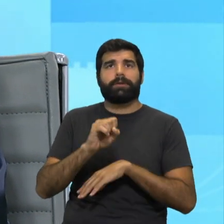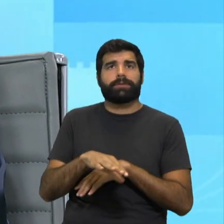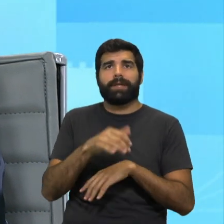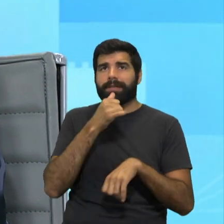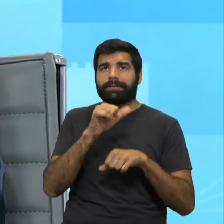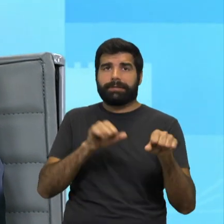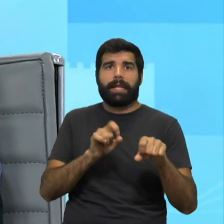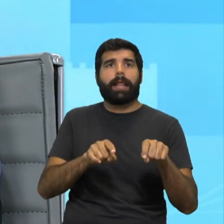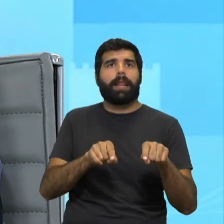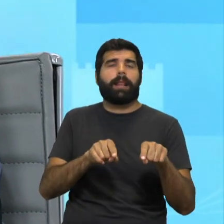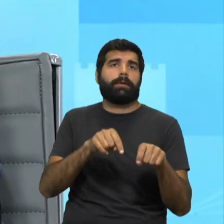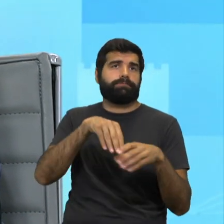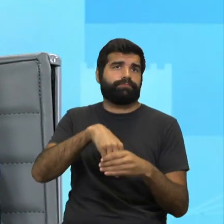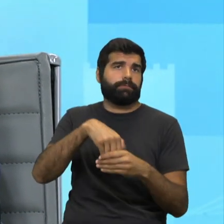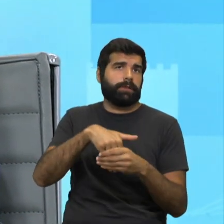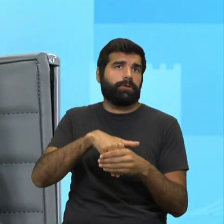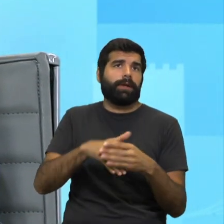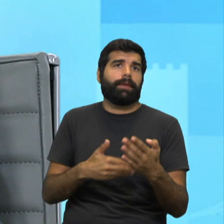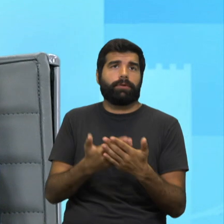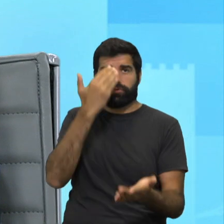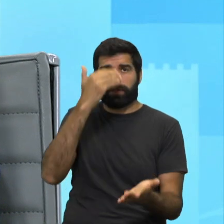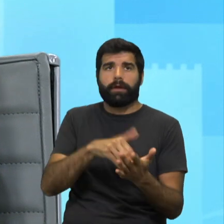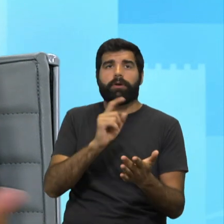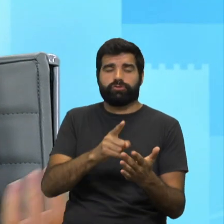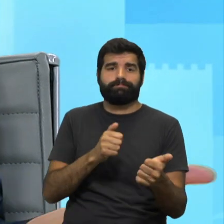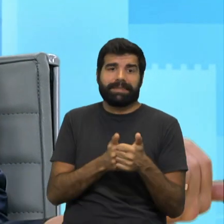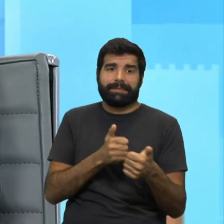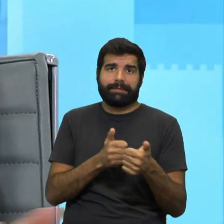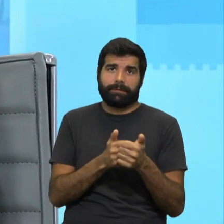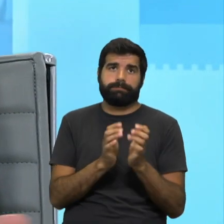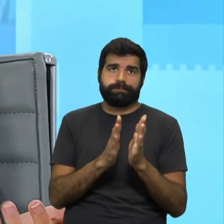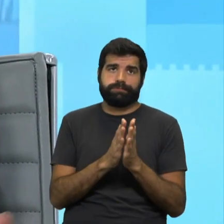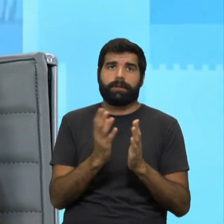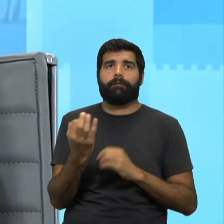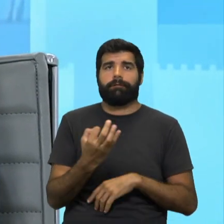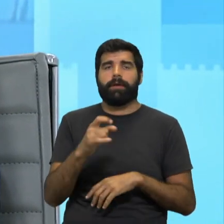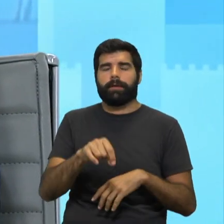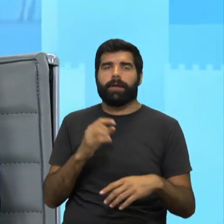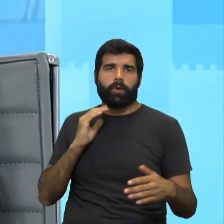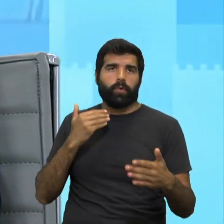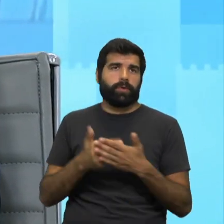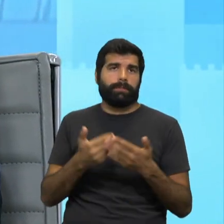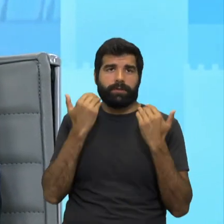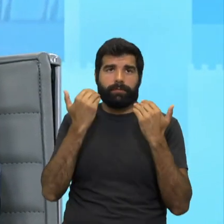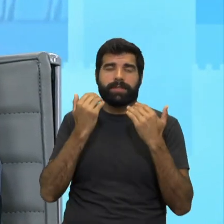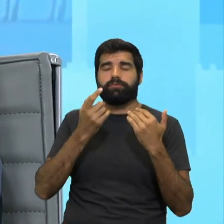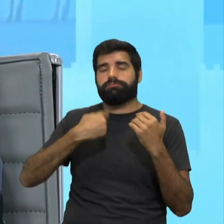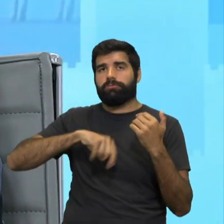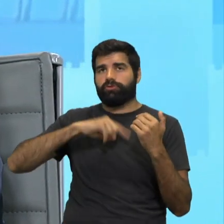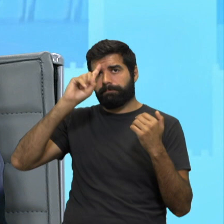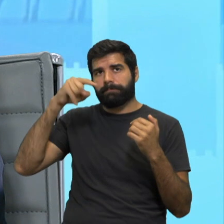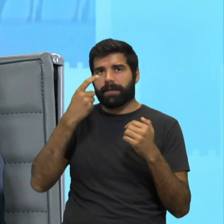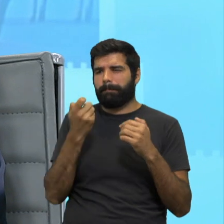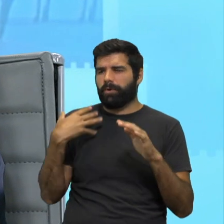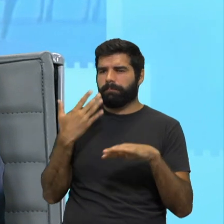tem feito na Nicarágua e, portanto, e como consequência tem havido esta perseguição e as últimas notícias que nós recebemos, mais recentes, por exemplo, durante